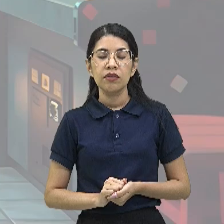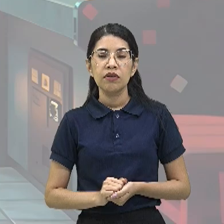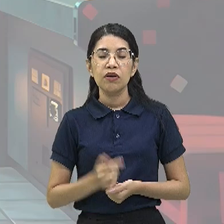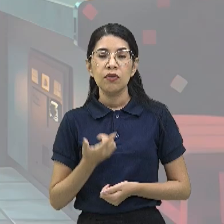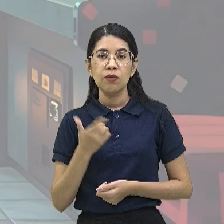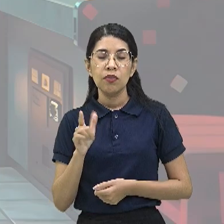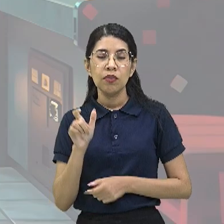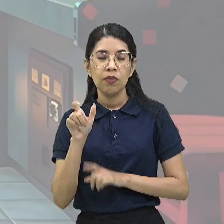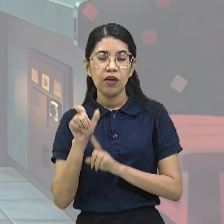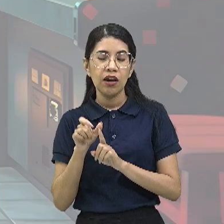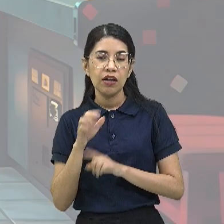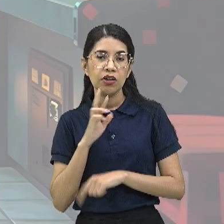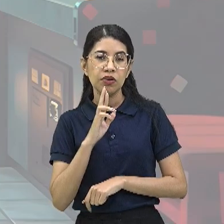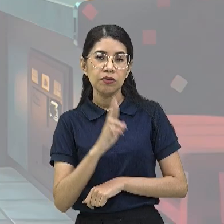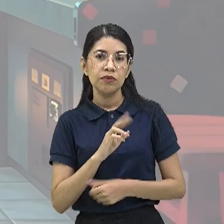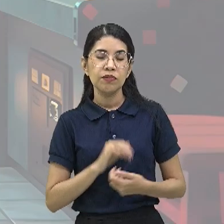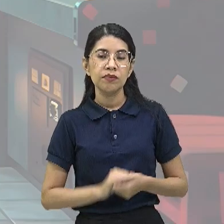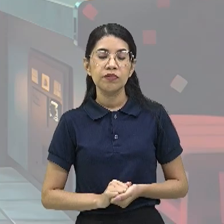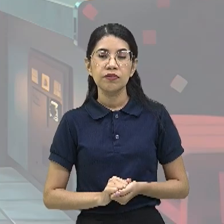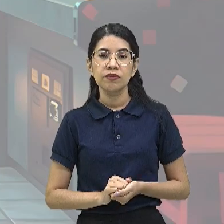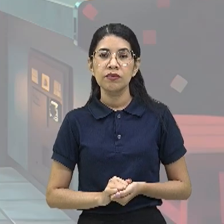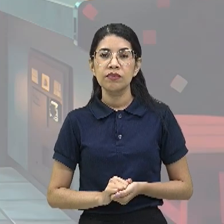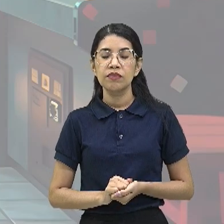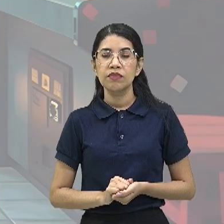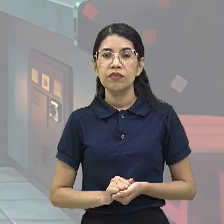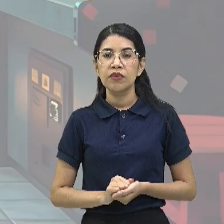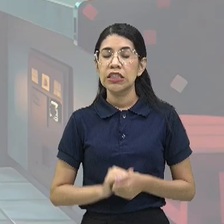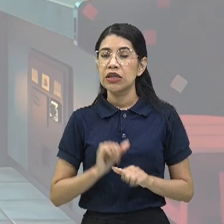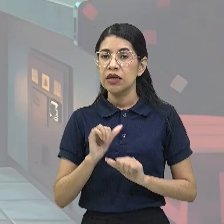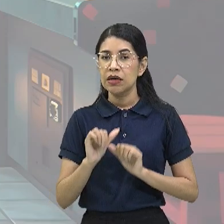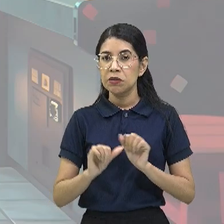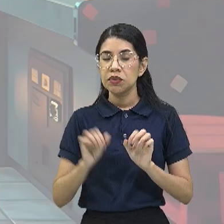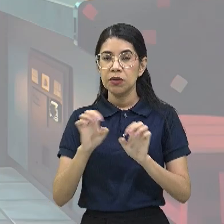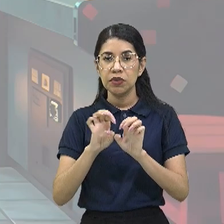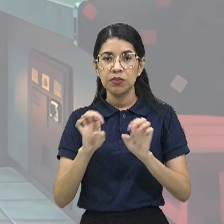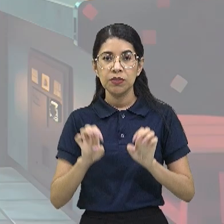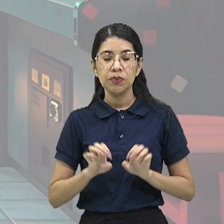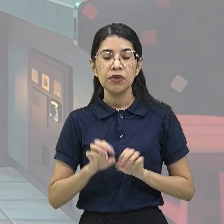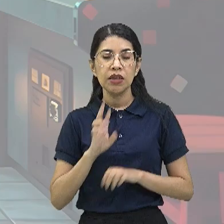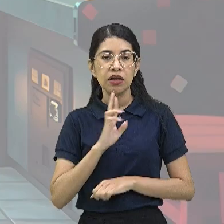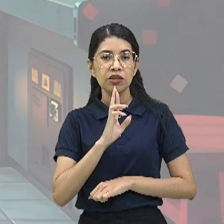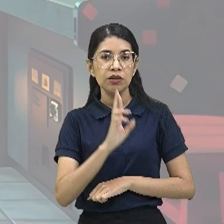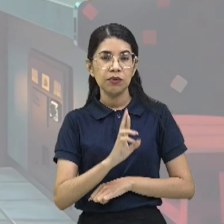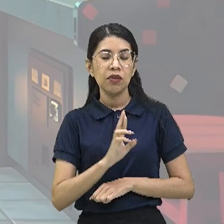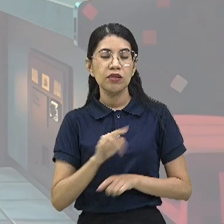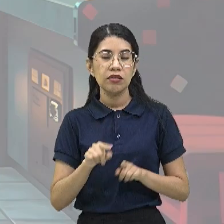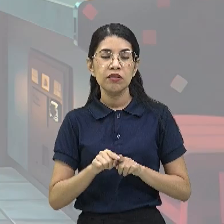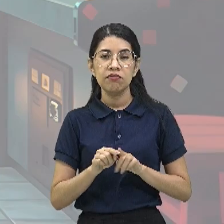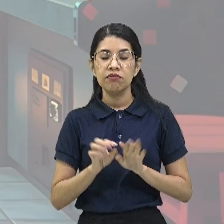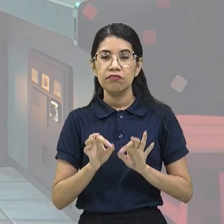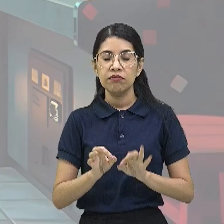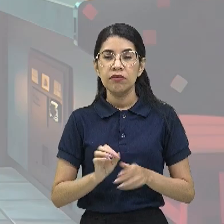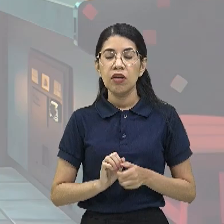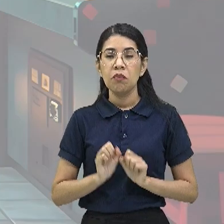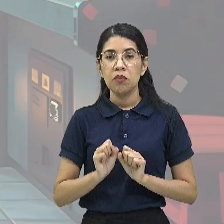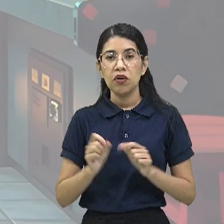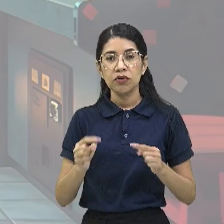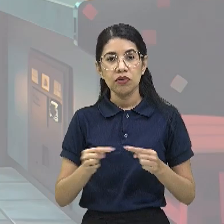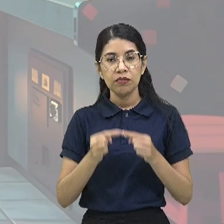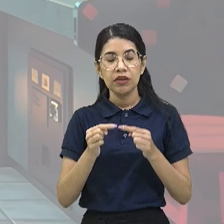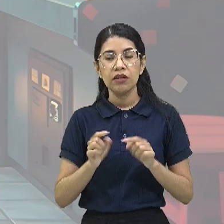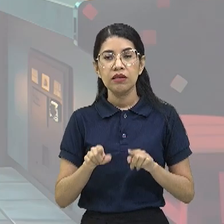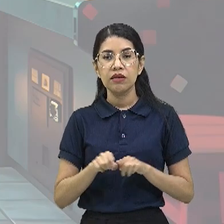Hey Pedro, sure, how much? Já mudou a forma de você pedir. Aqui caberia também,